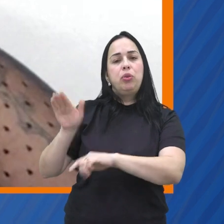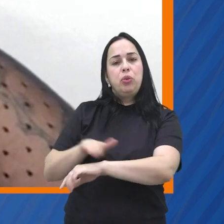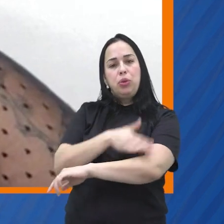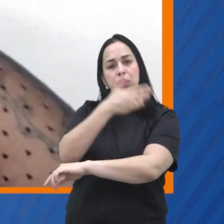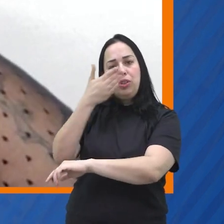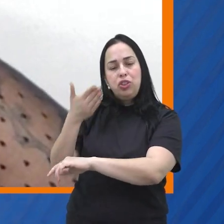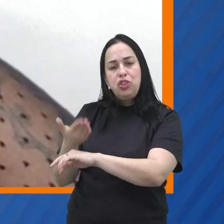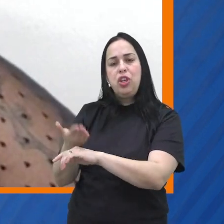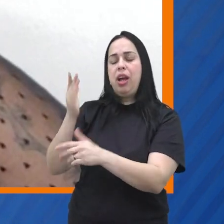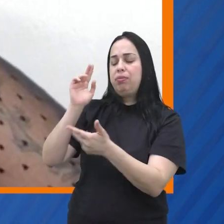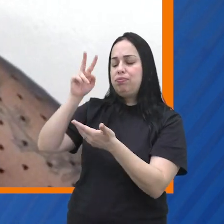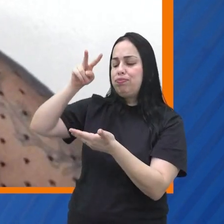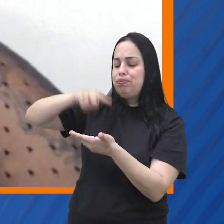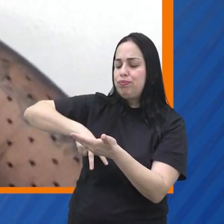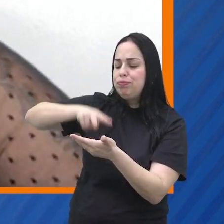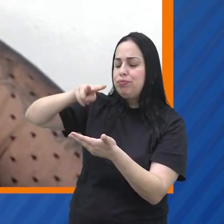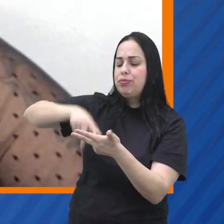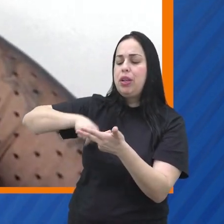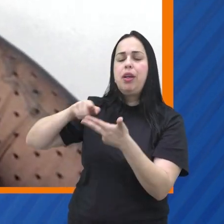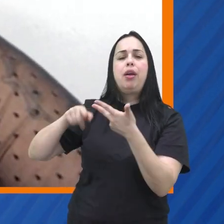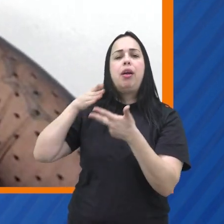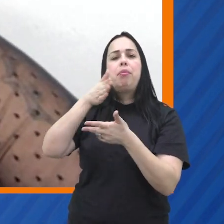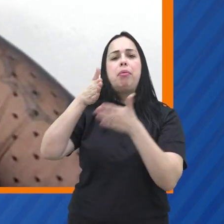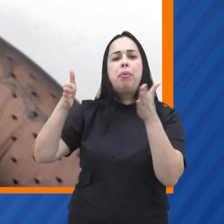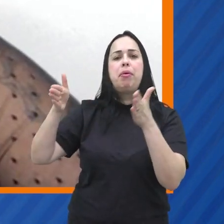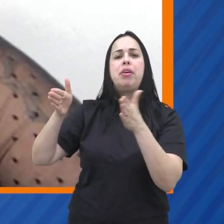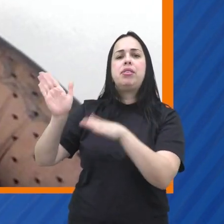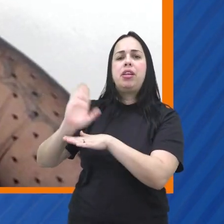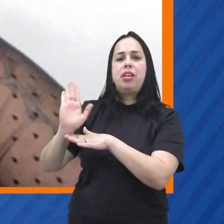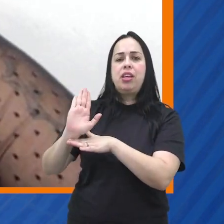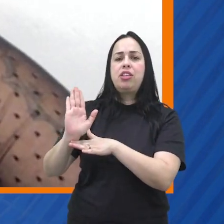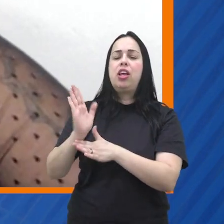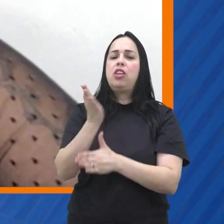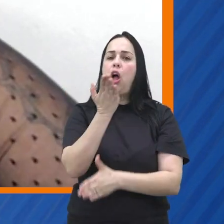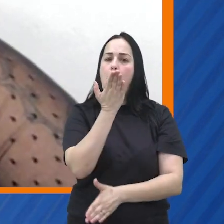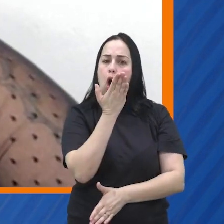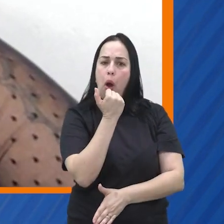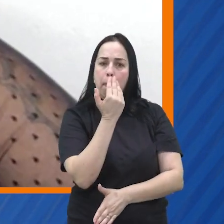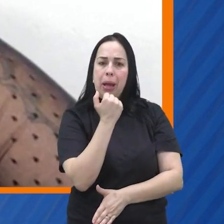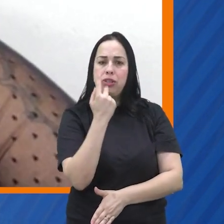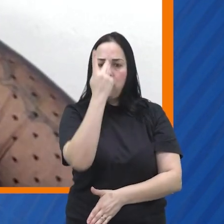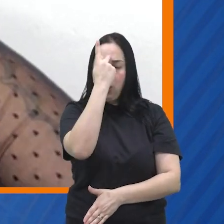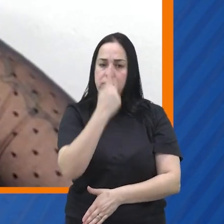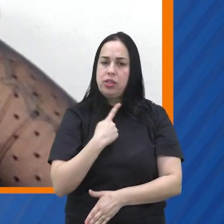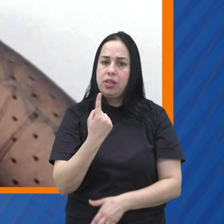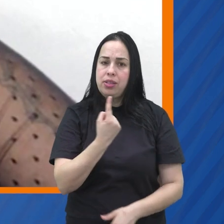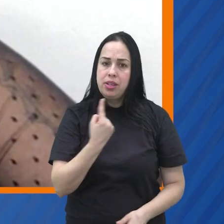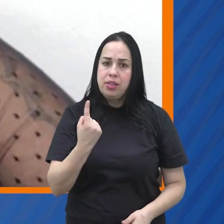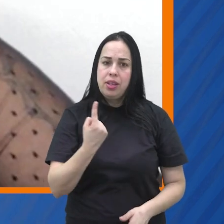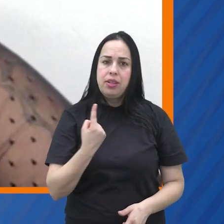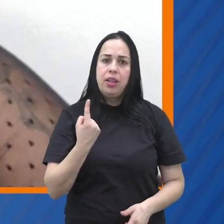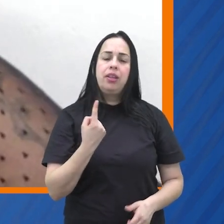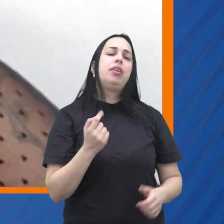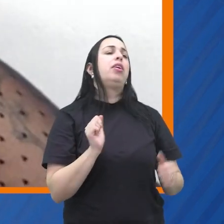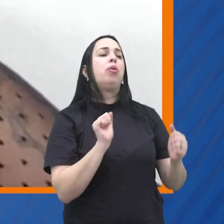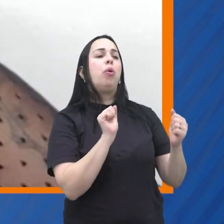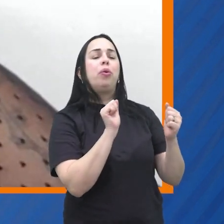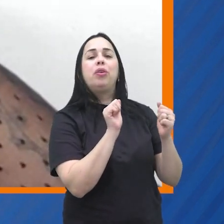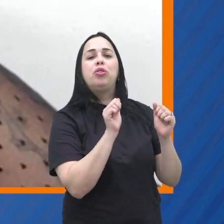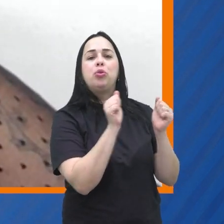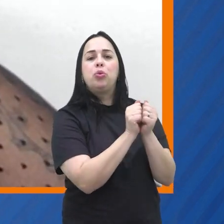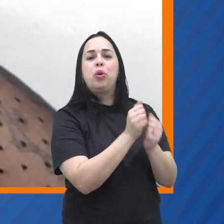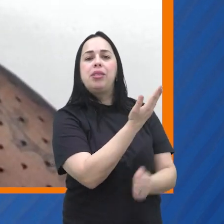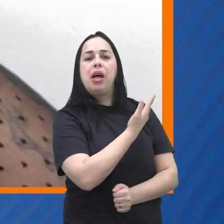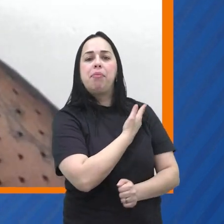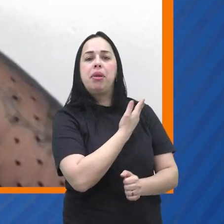para recreações durante o dia, comecei a ler, comecei a ir no cinema, comecei a ir jantar sozinha, comecei a encontrar